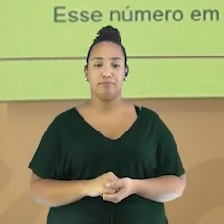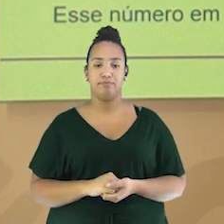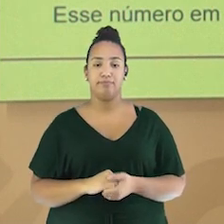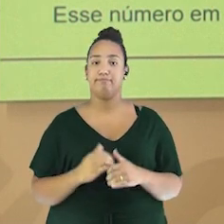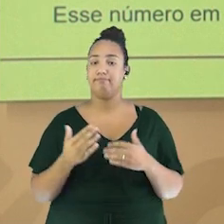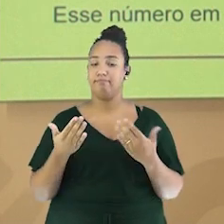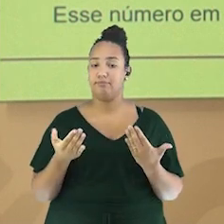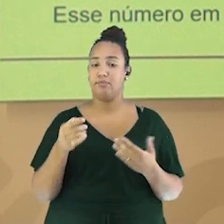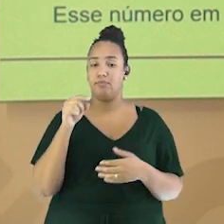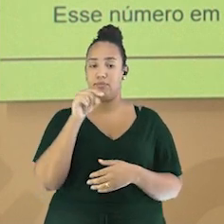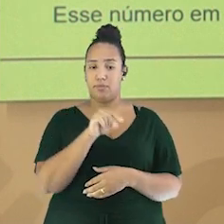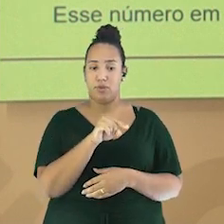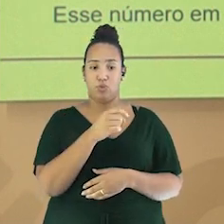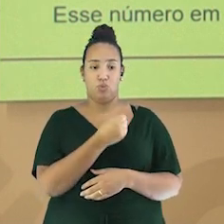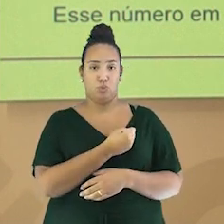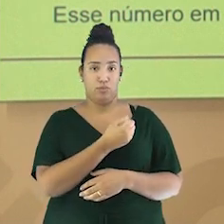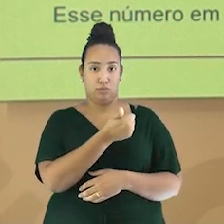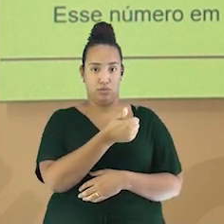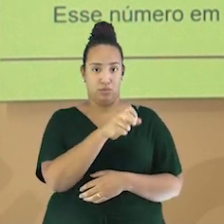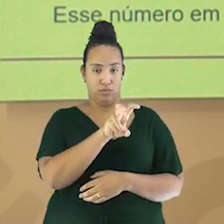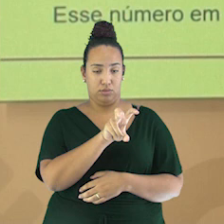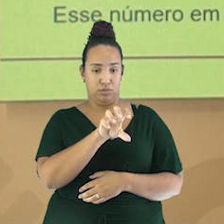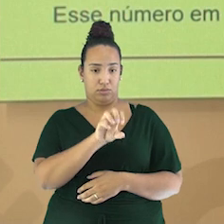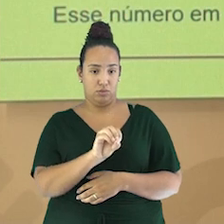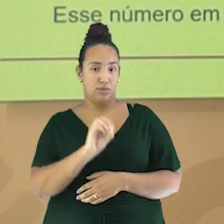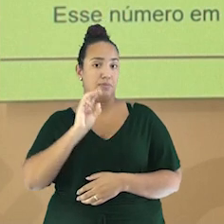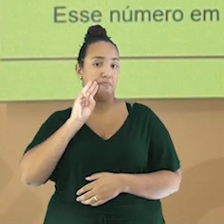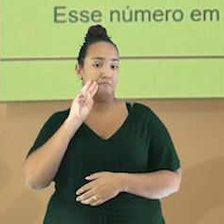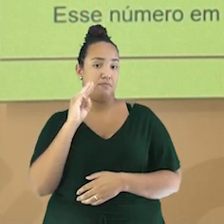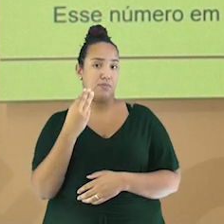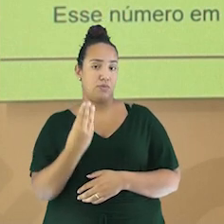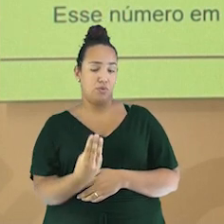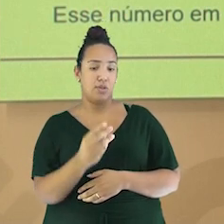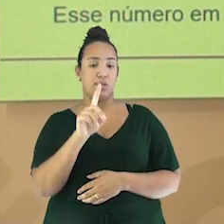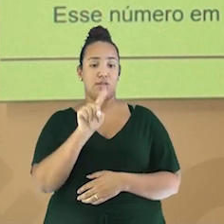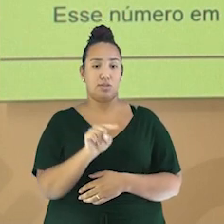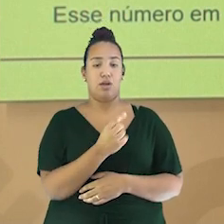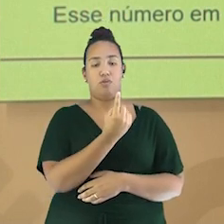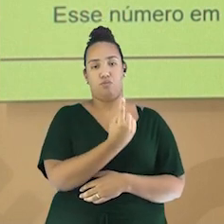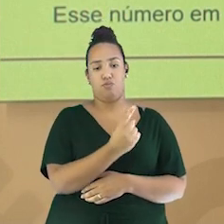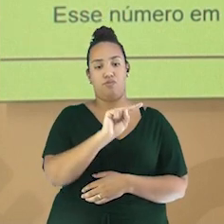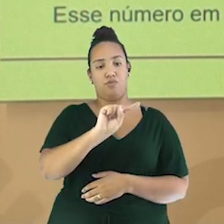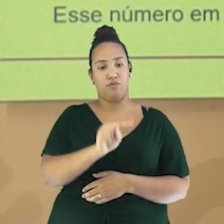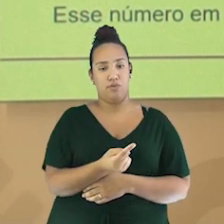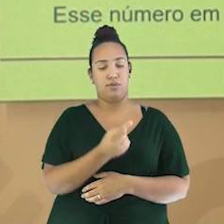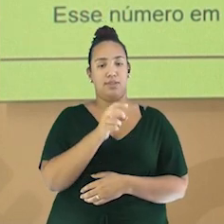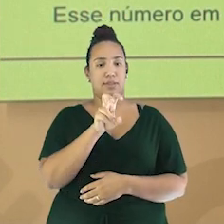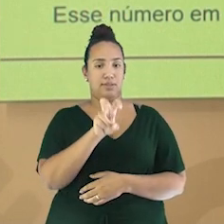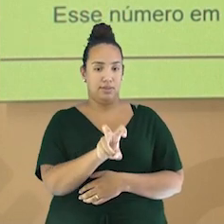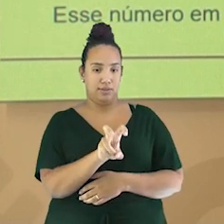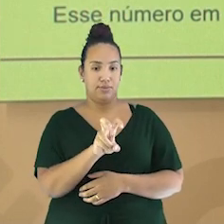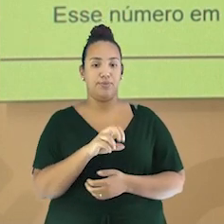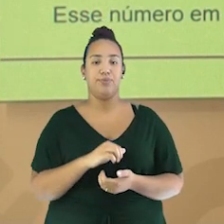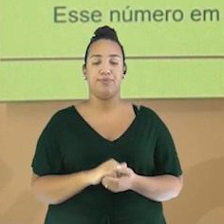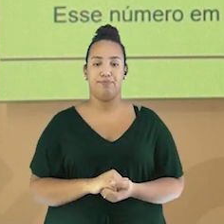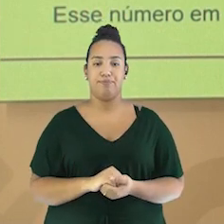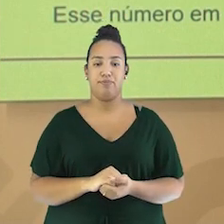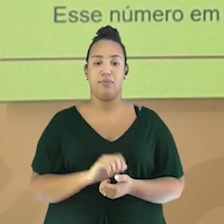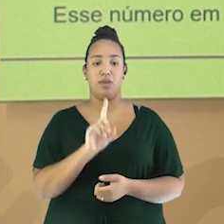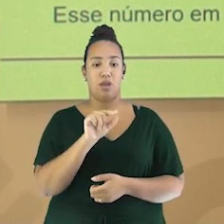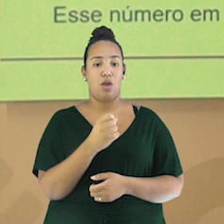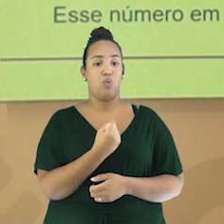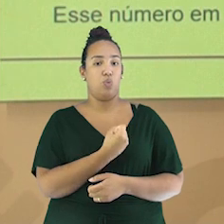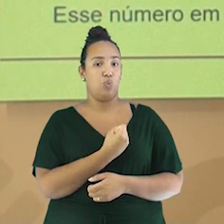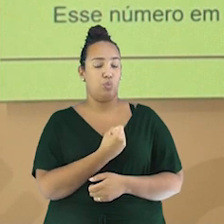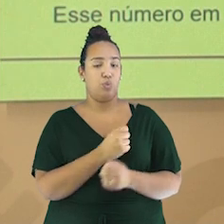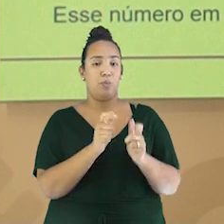caso, a mantissa do número 150 milhões é 1,5. A mantissa será um número maior